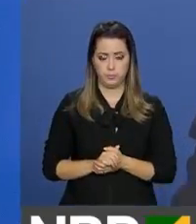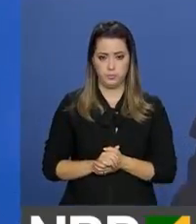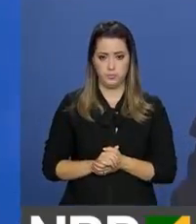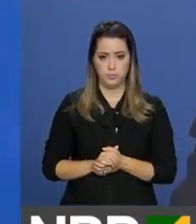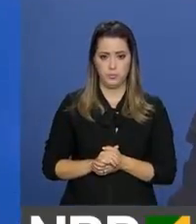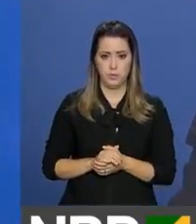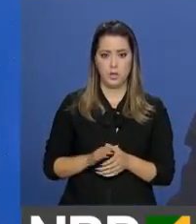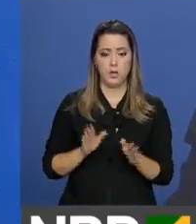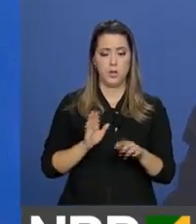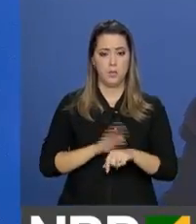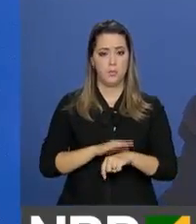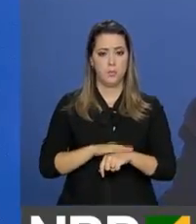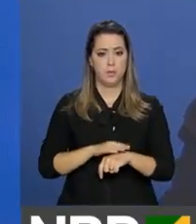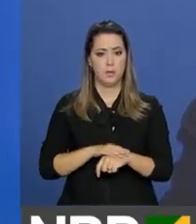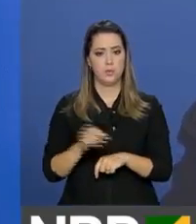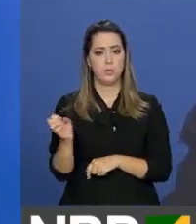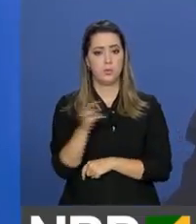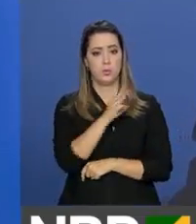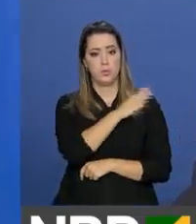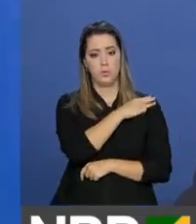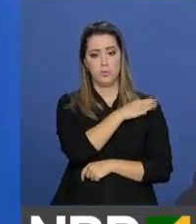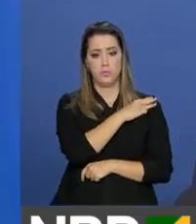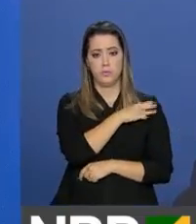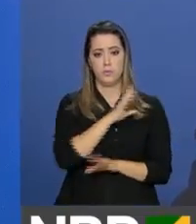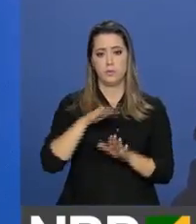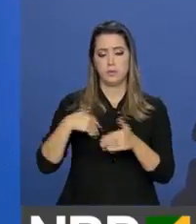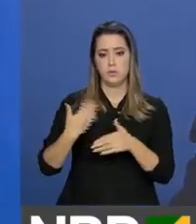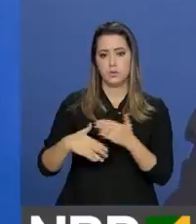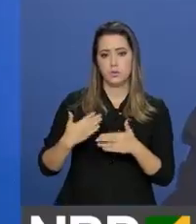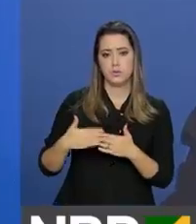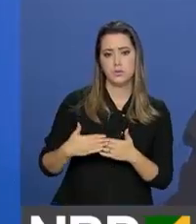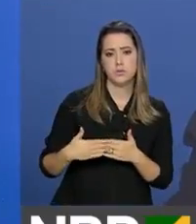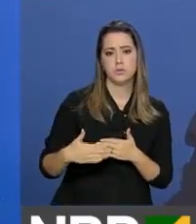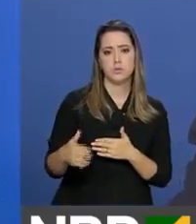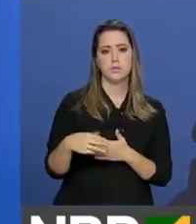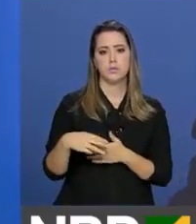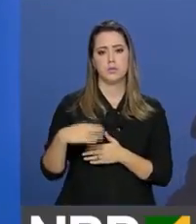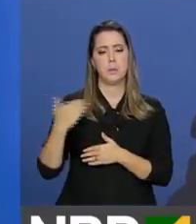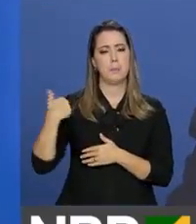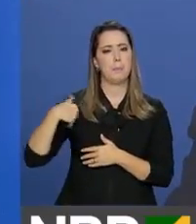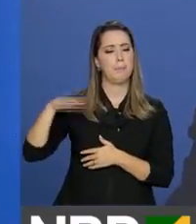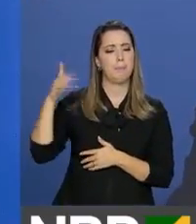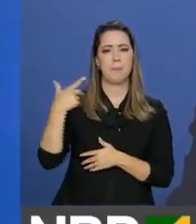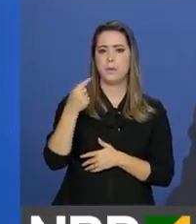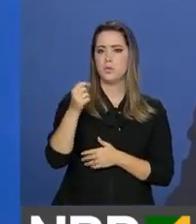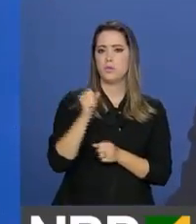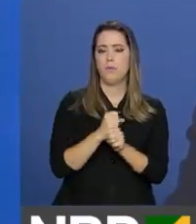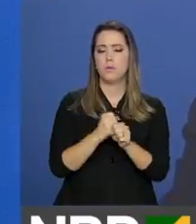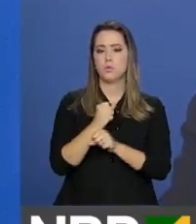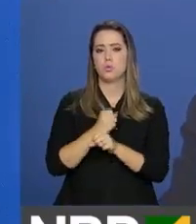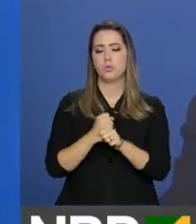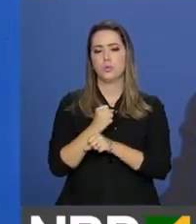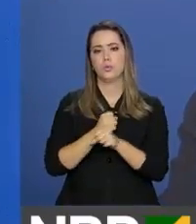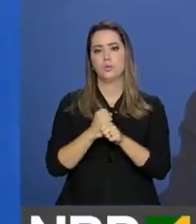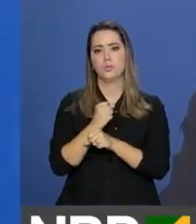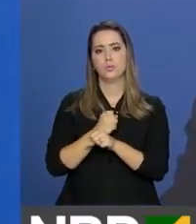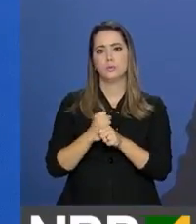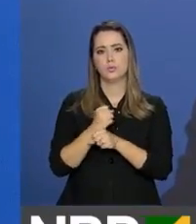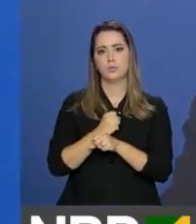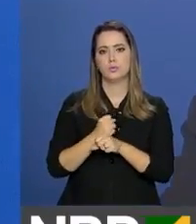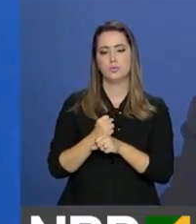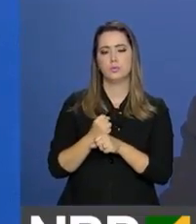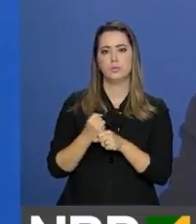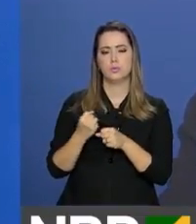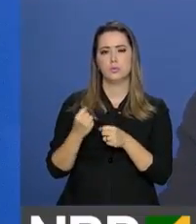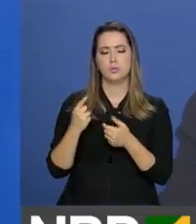a reforma do ensino médio, que fizemos ao longo do tempo, depois de mais de 20 anos de